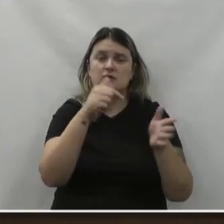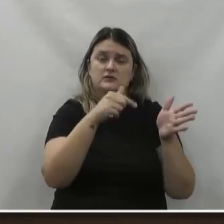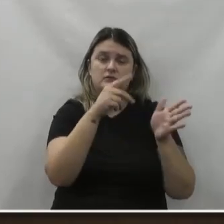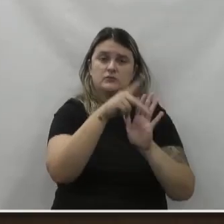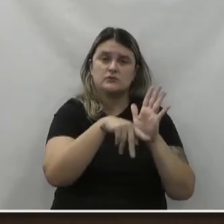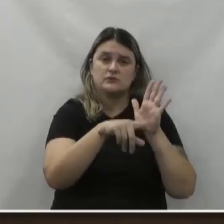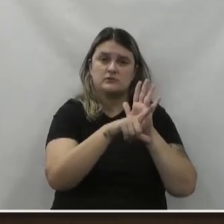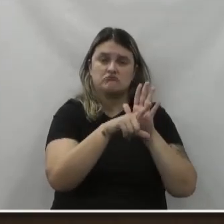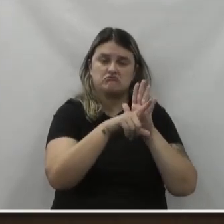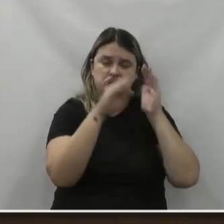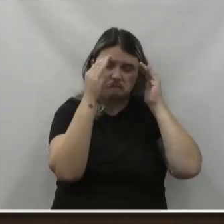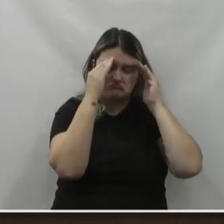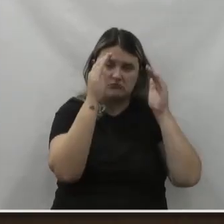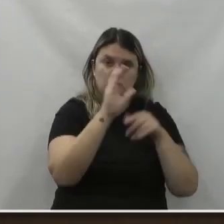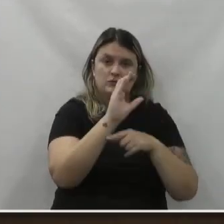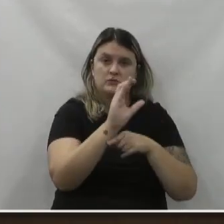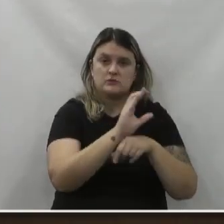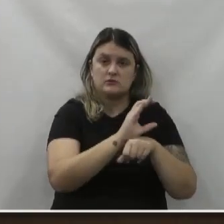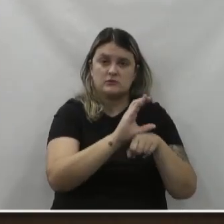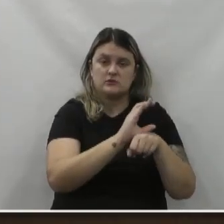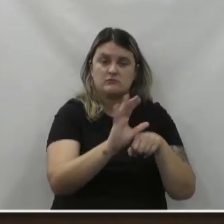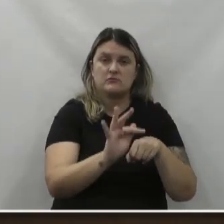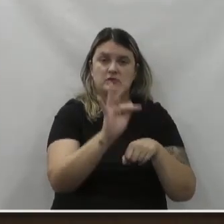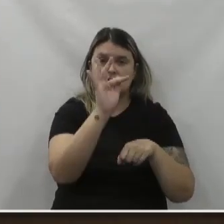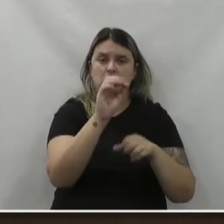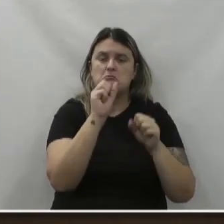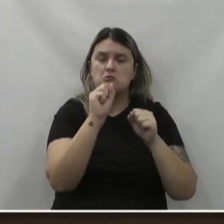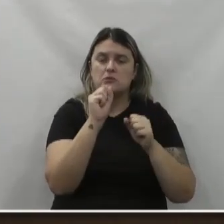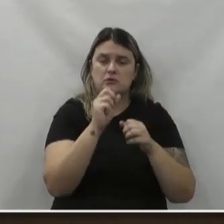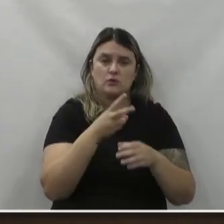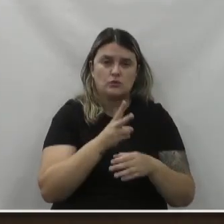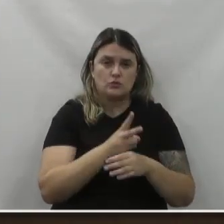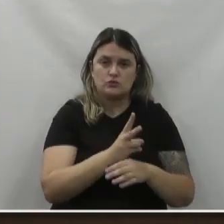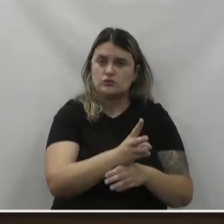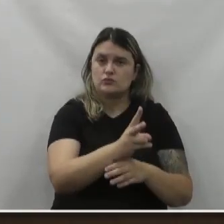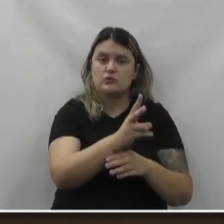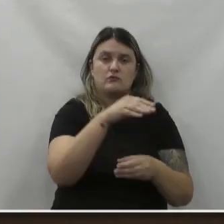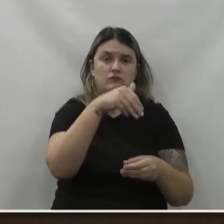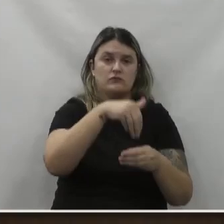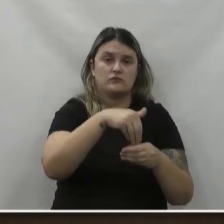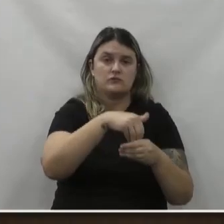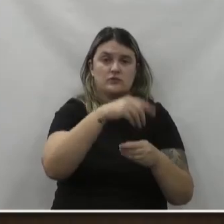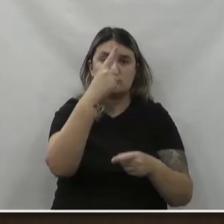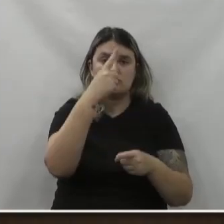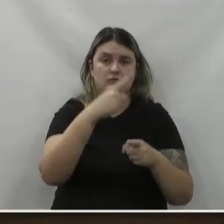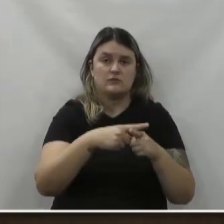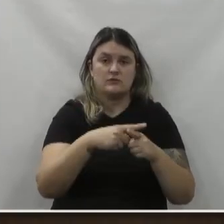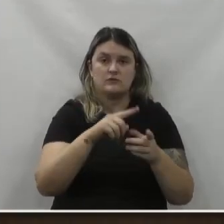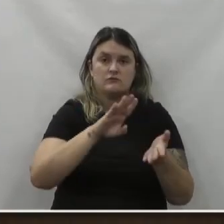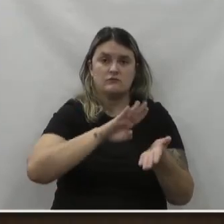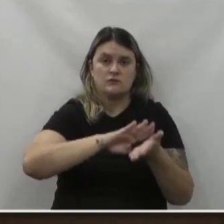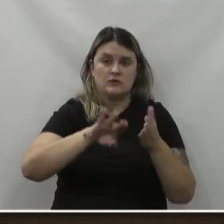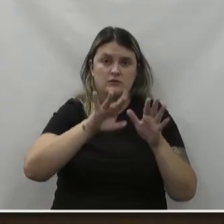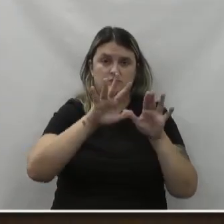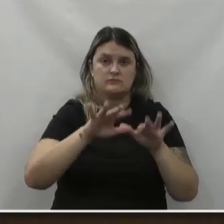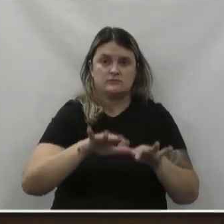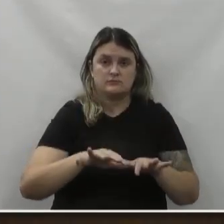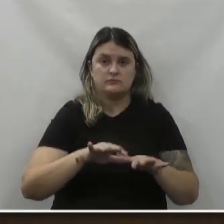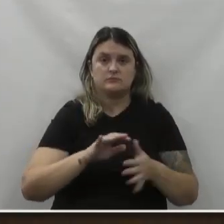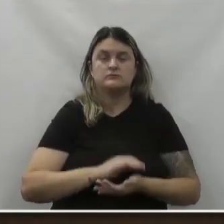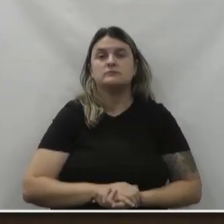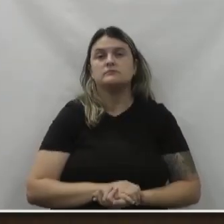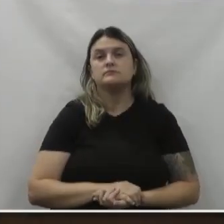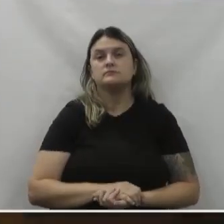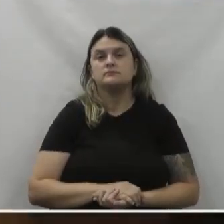e constitucional, devendo o mesmo seguir para a votação em turno único com dispensa da redação final. É o